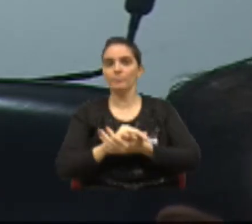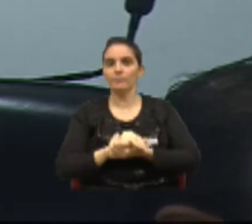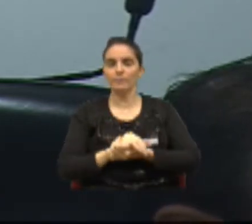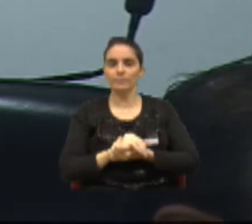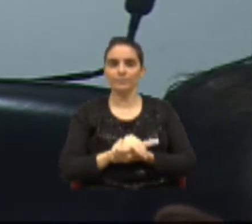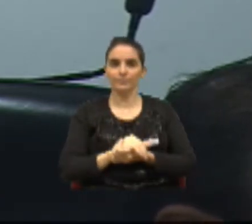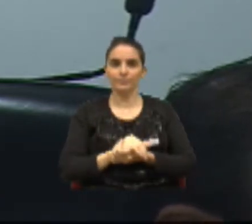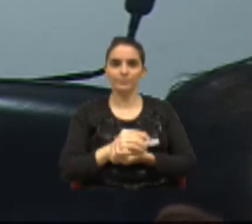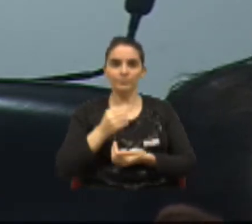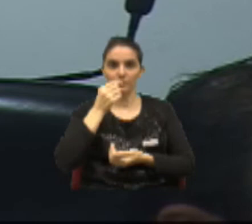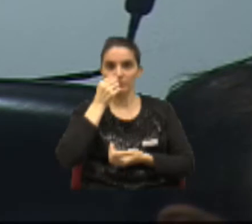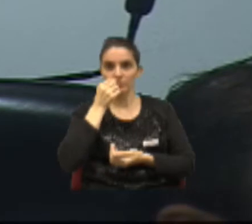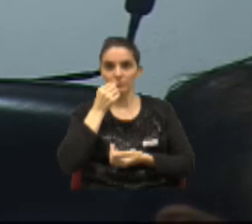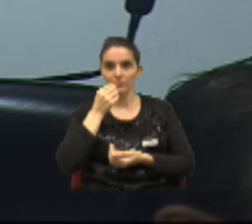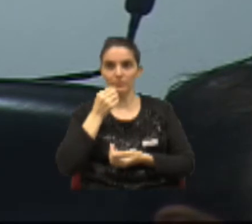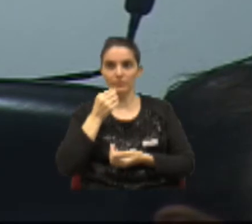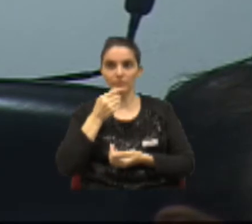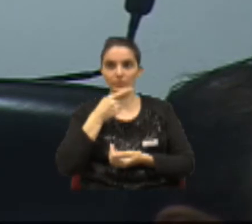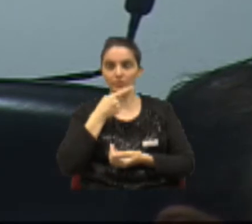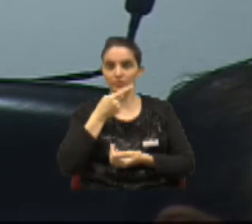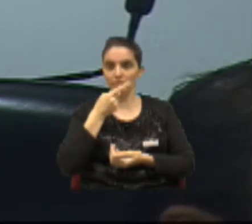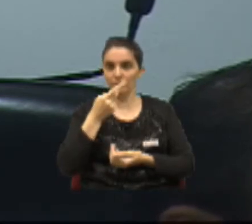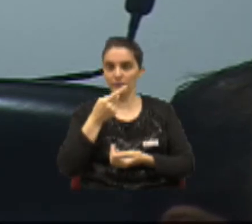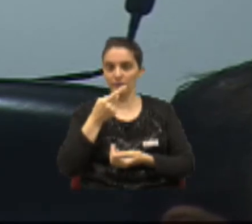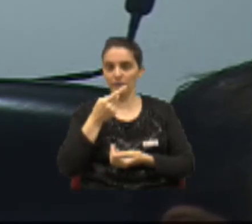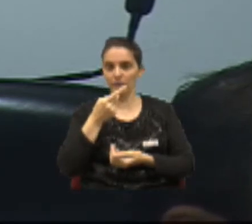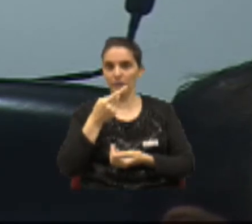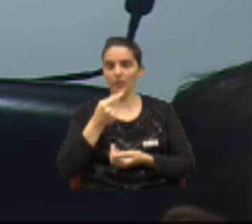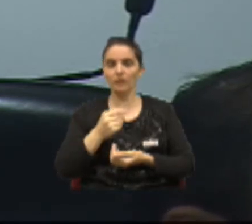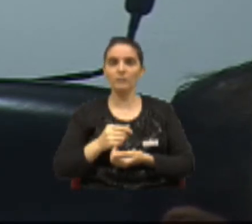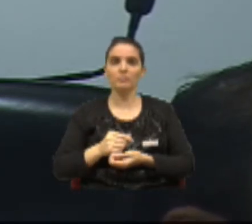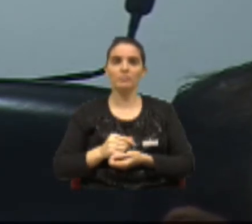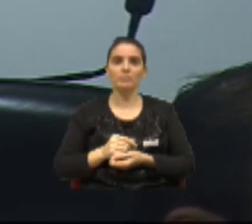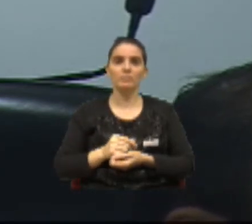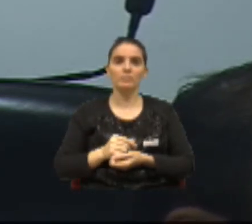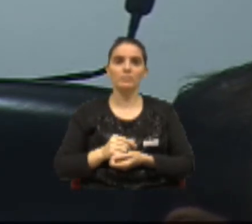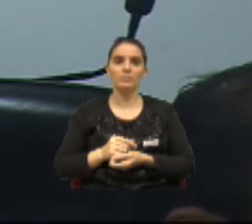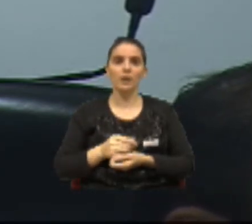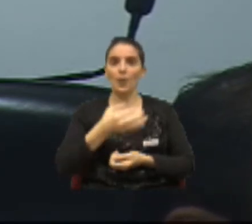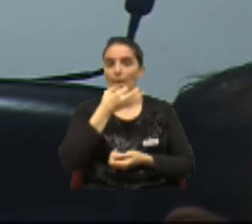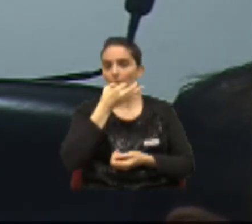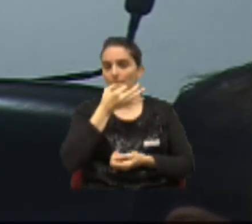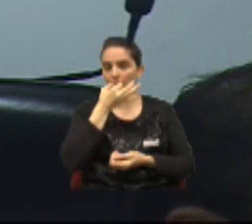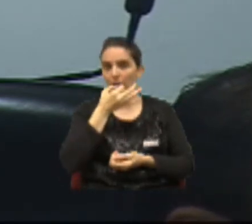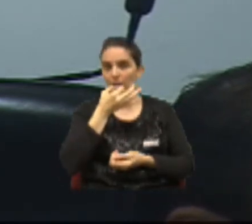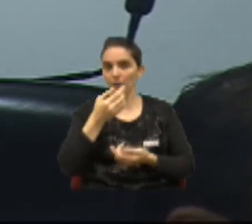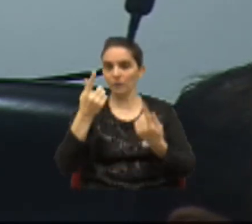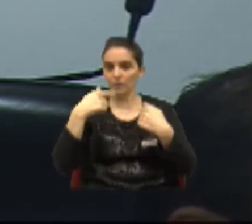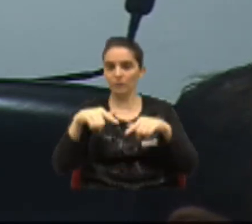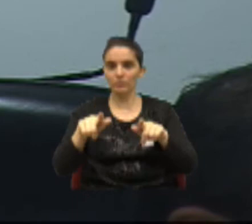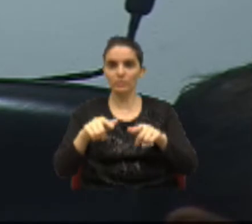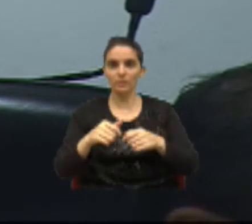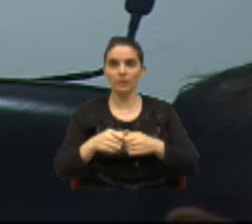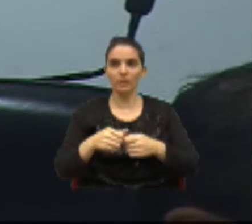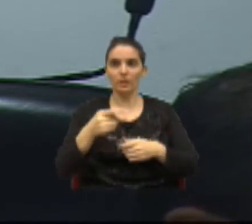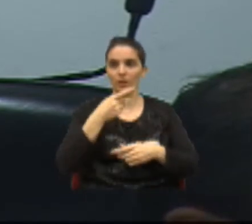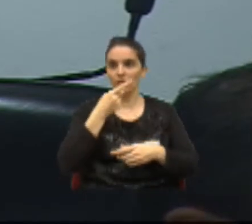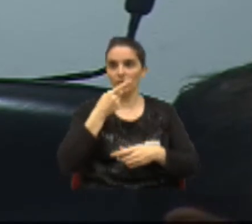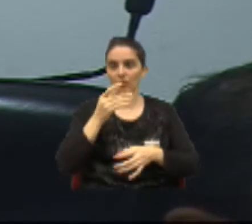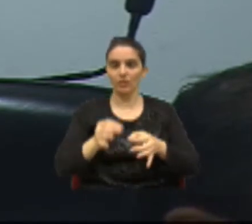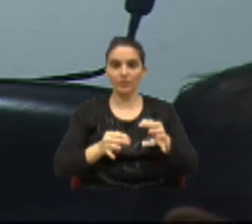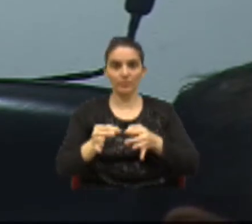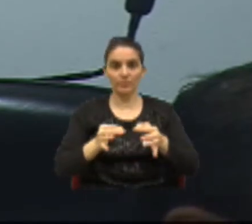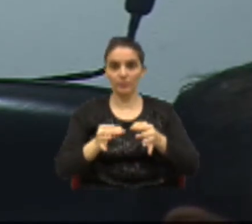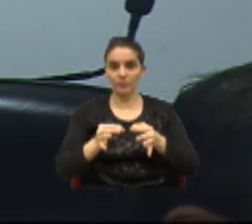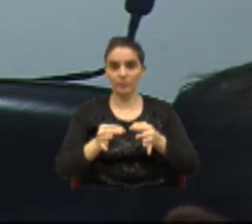posso ter uma fala até meio que antagônica neste momento, em dizer que o projeto é excelente,